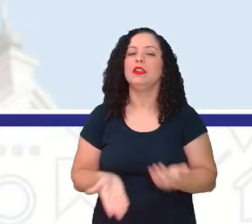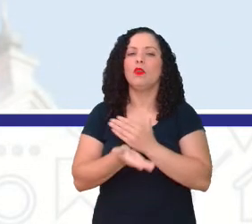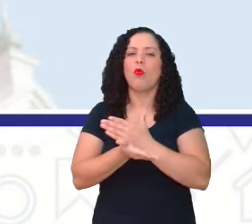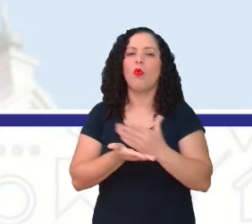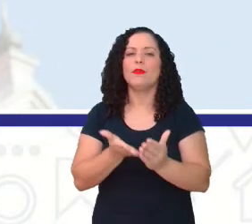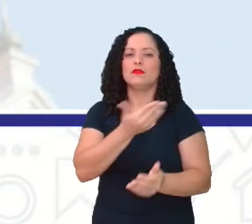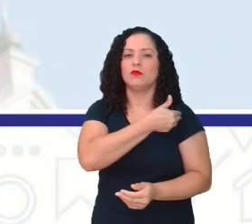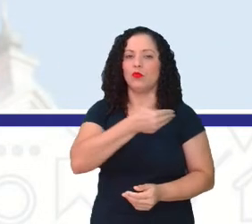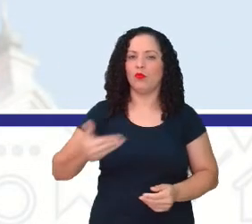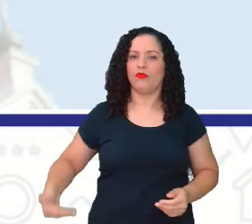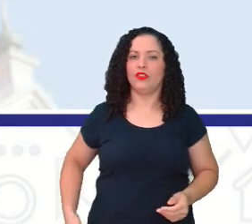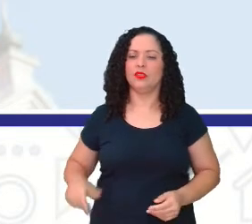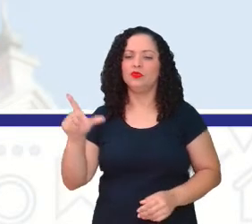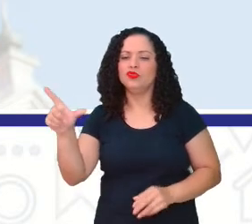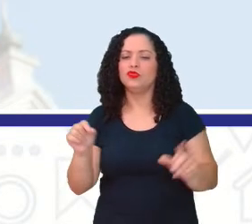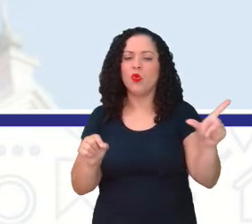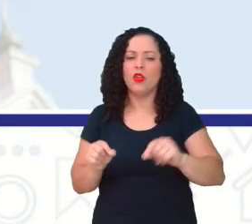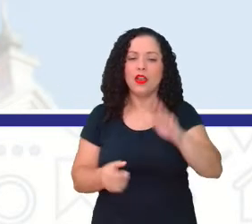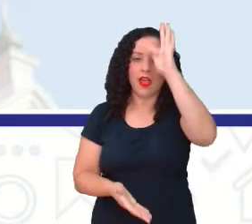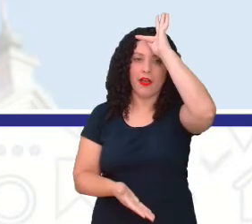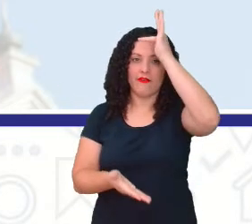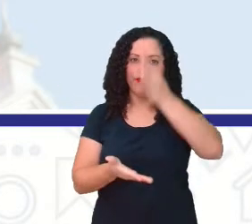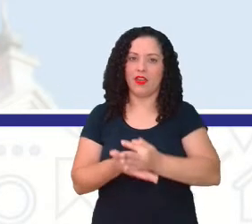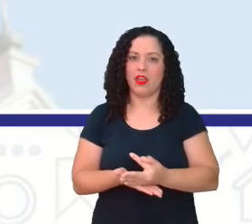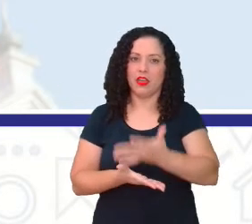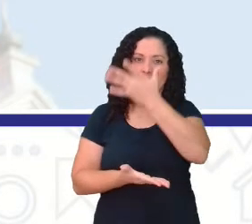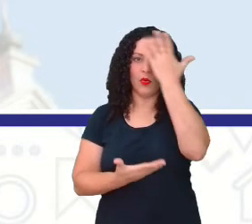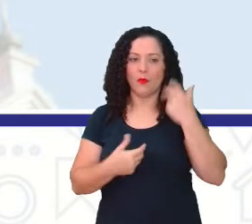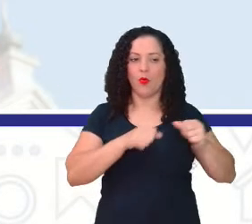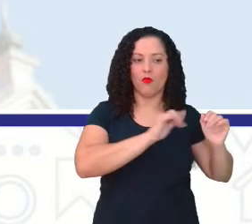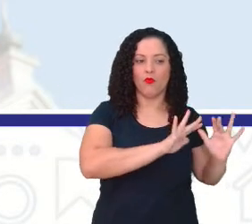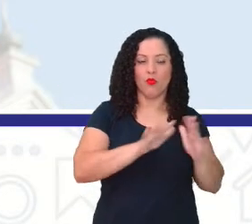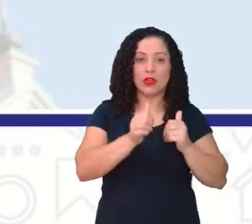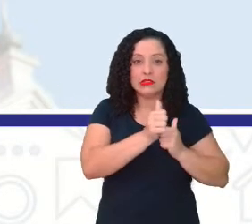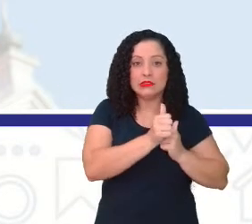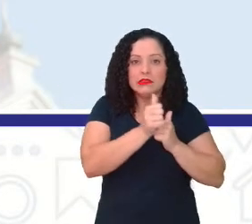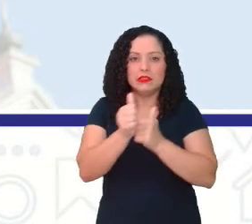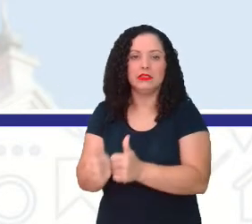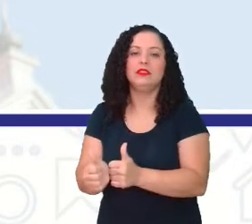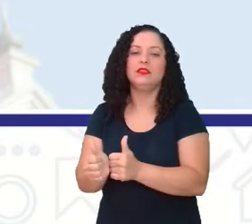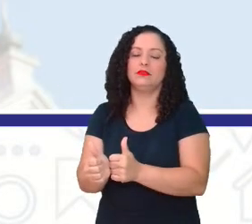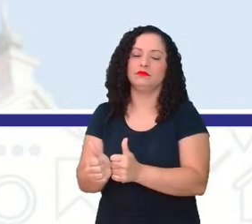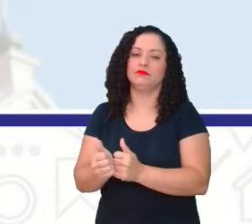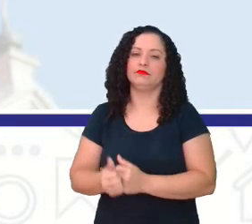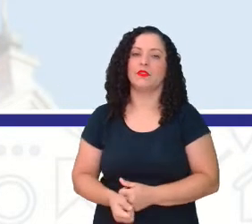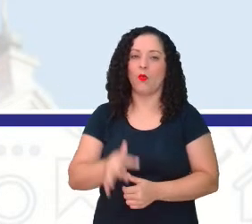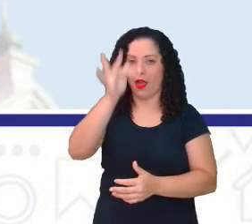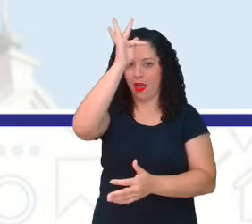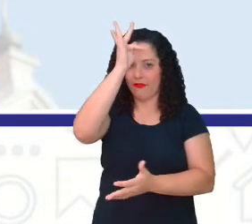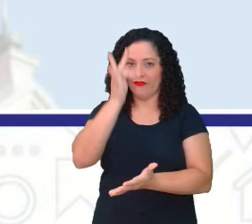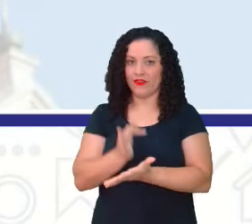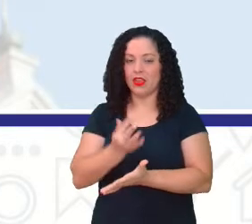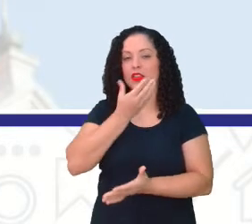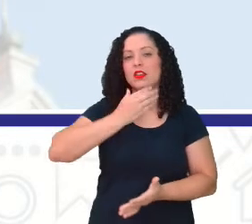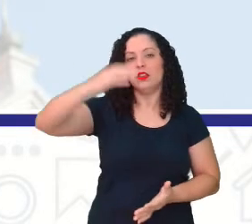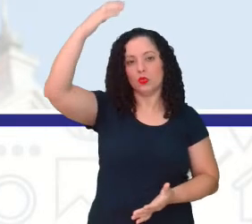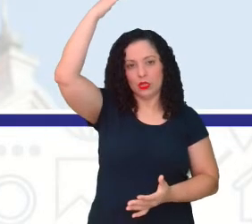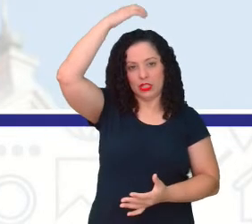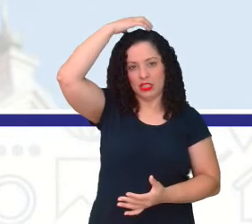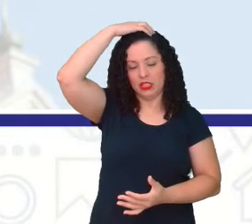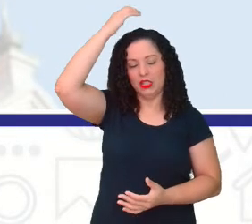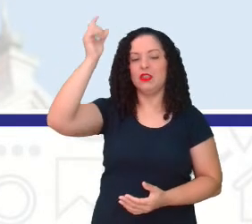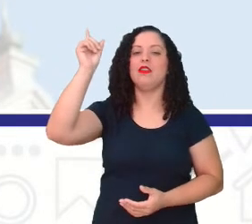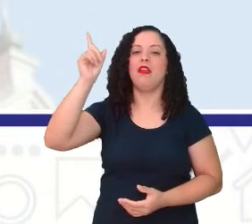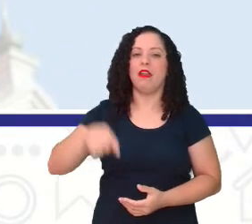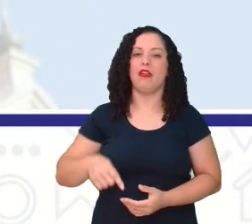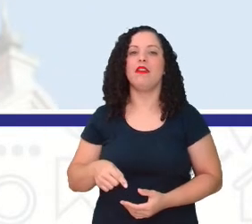fé que seguia e, por tabela, os súditos seguiam a fé do governante, né? Então, a escolha, a fé do rei ali se torna a